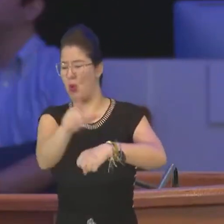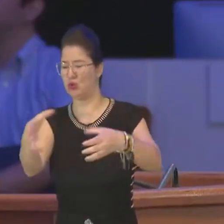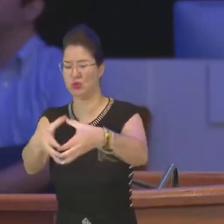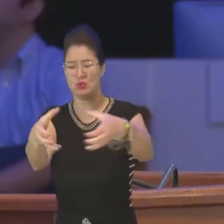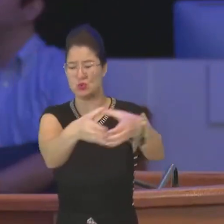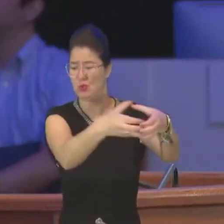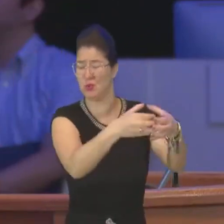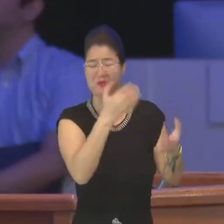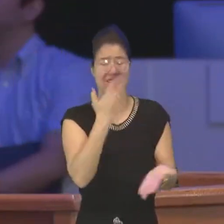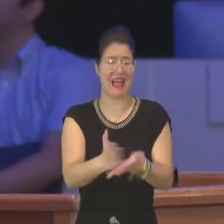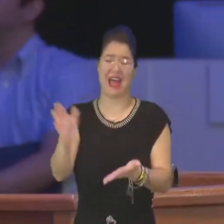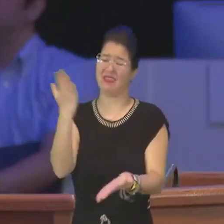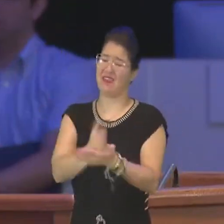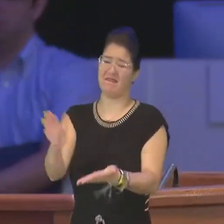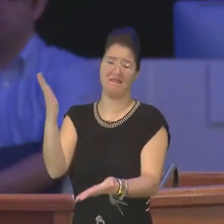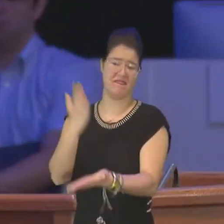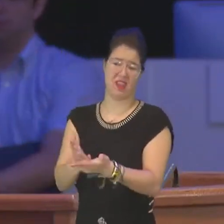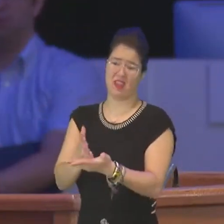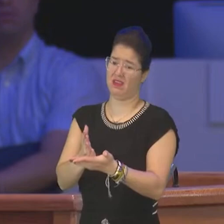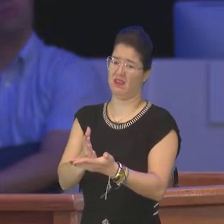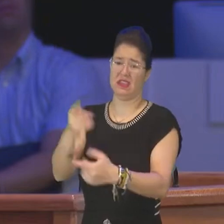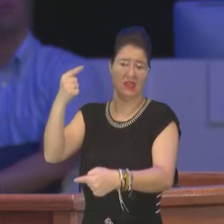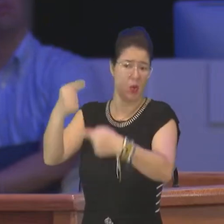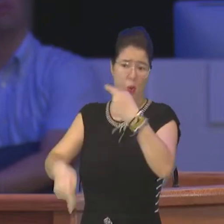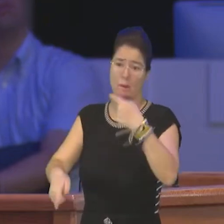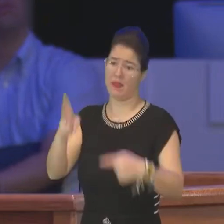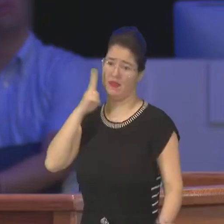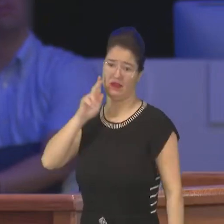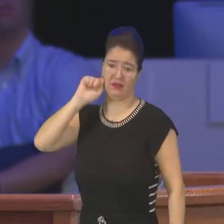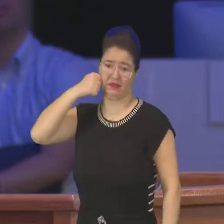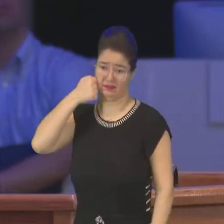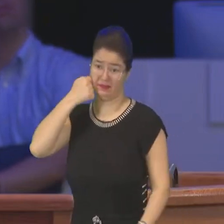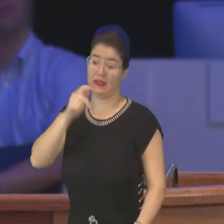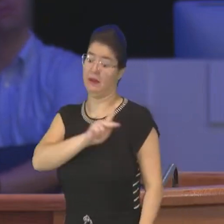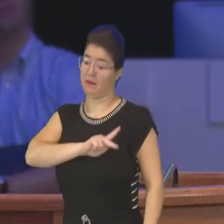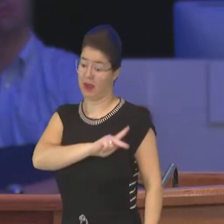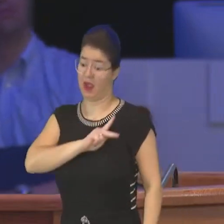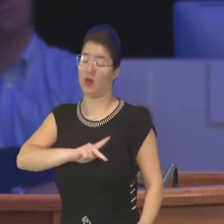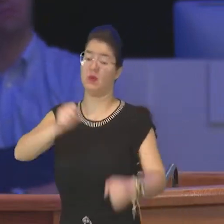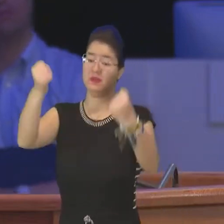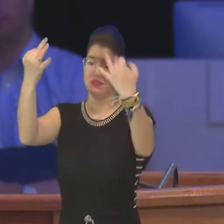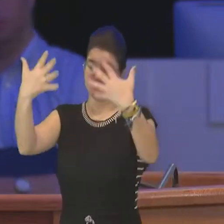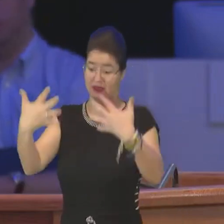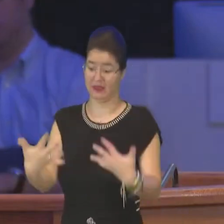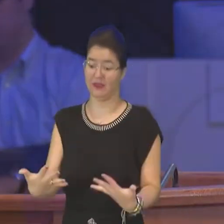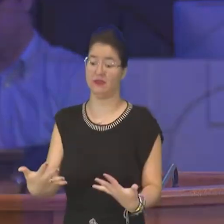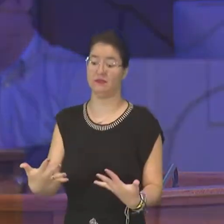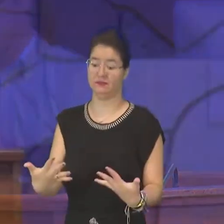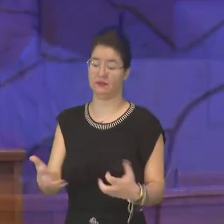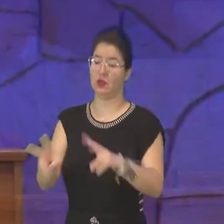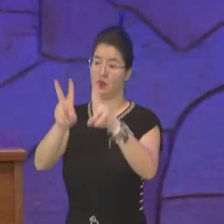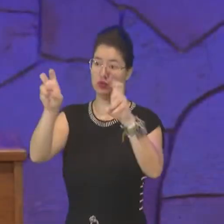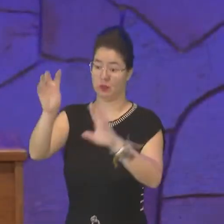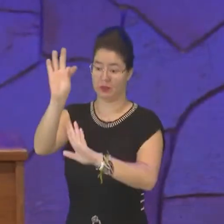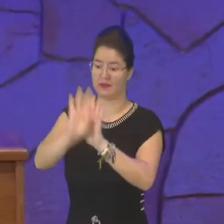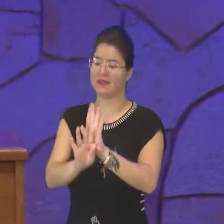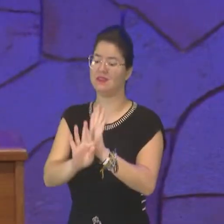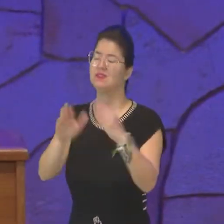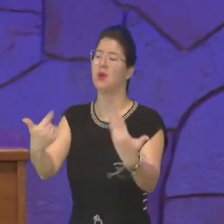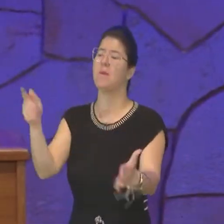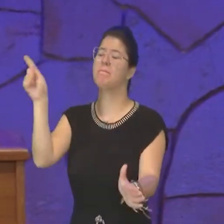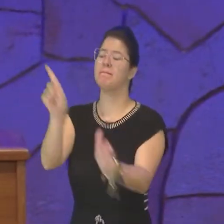ligação. É isto que o apóstolo Paulo tem a nos falar através desse texto. Que